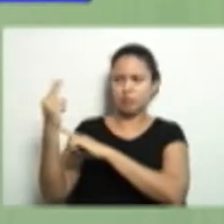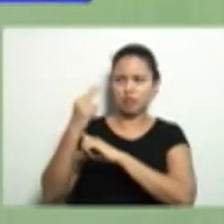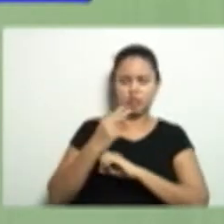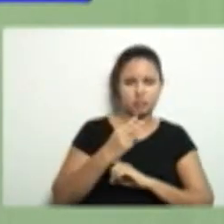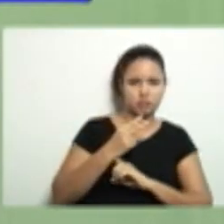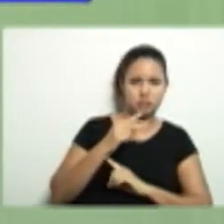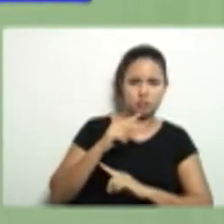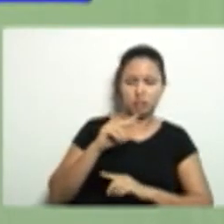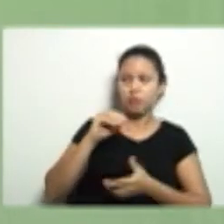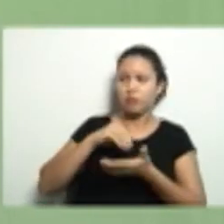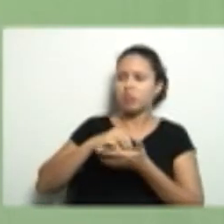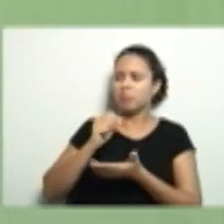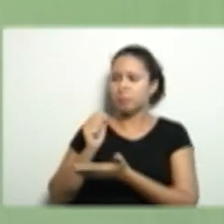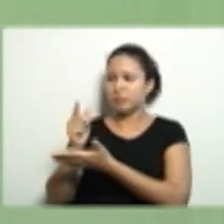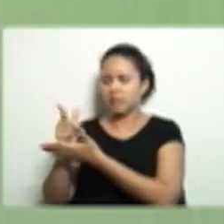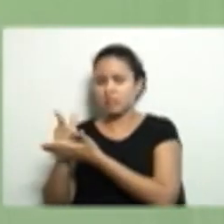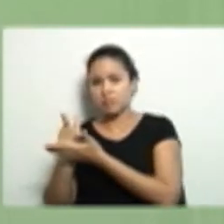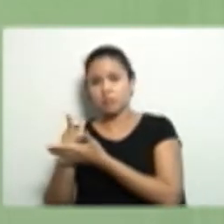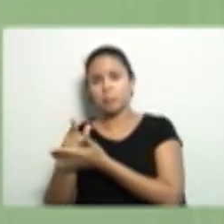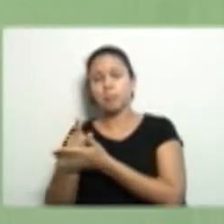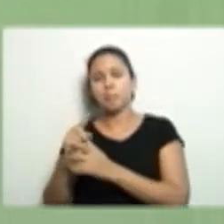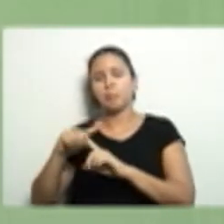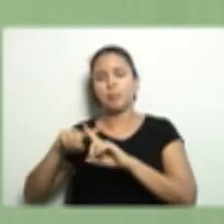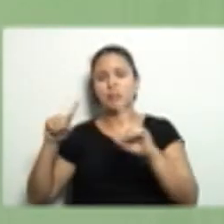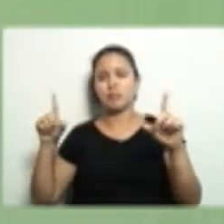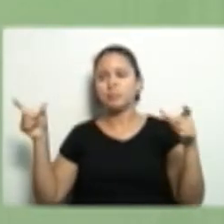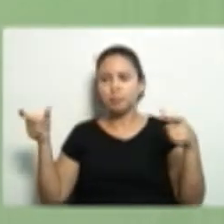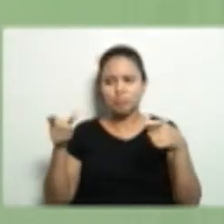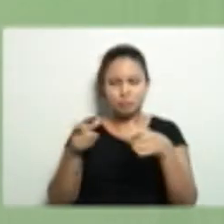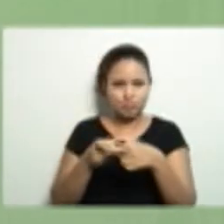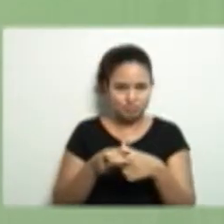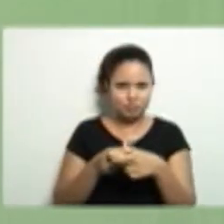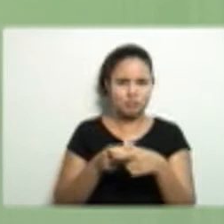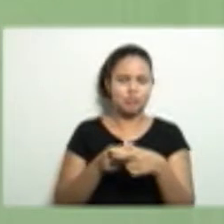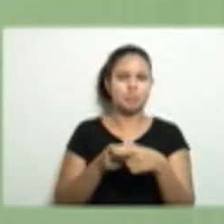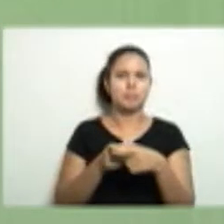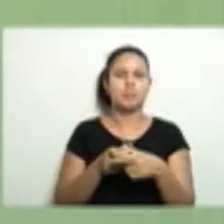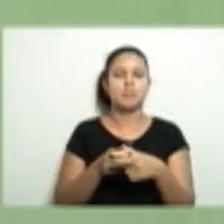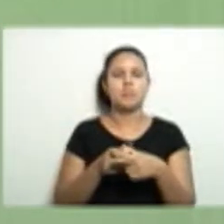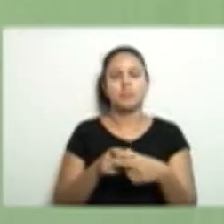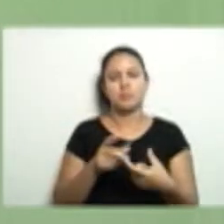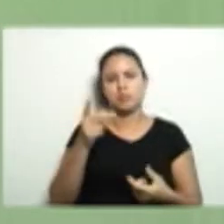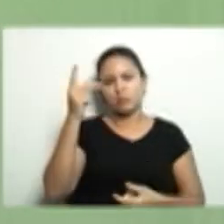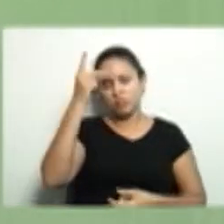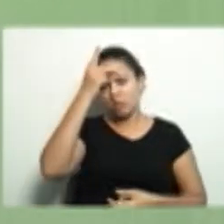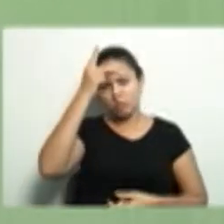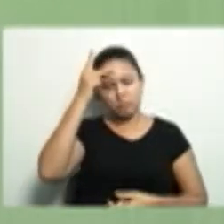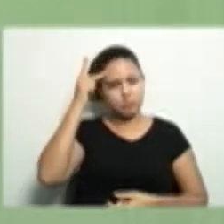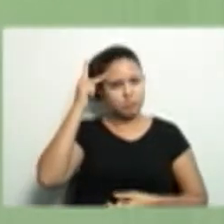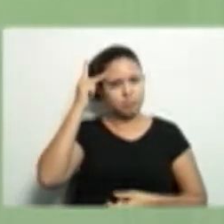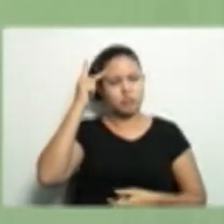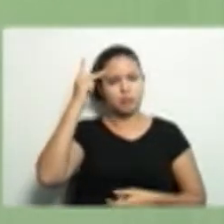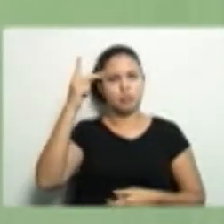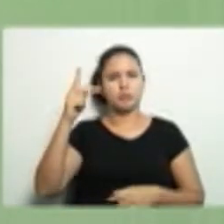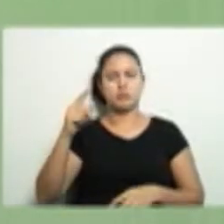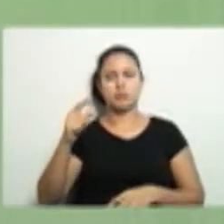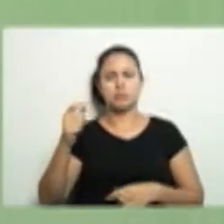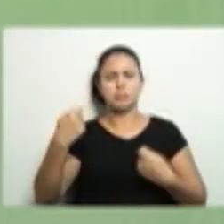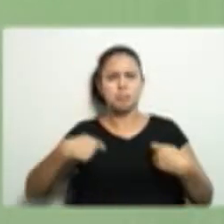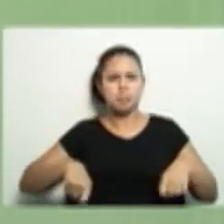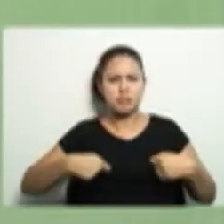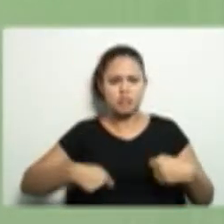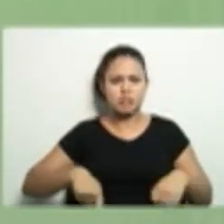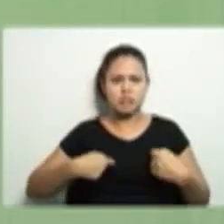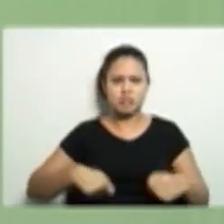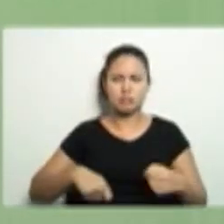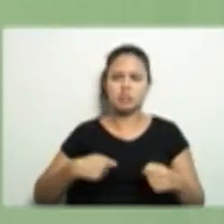positivo. Ele vai discutir argumentando que a ideia é que a necessidade de tomar crédito não começa numa decisão